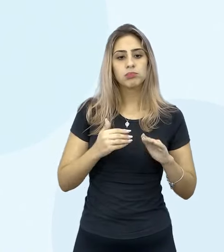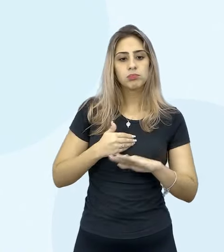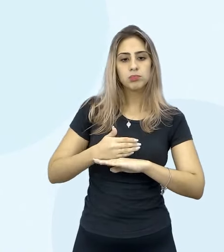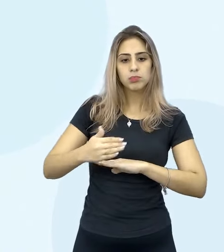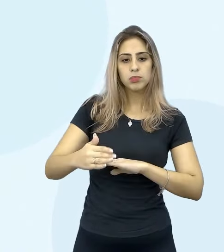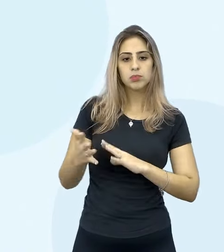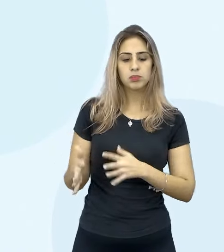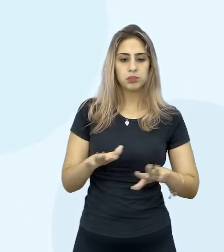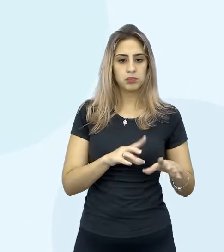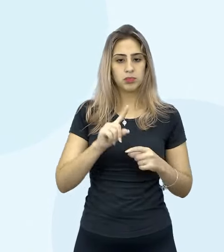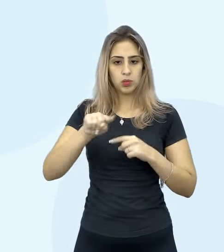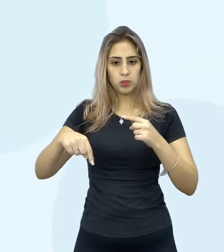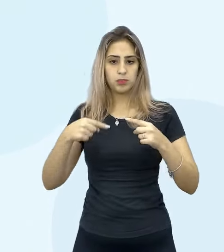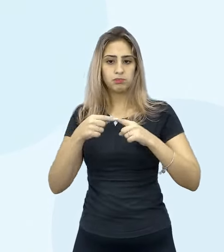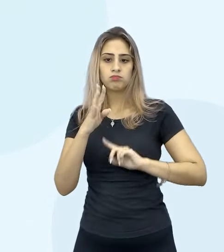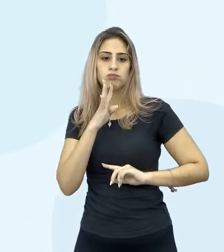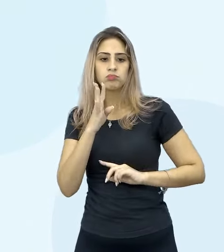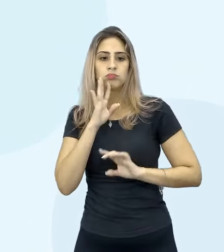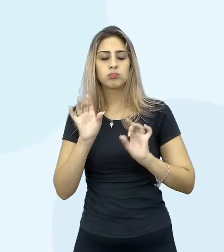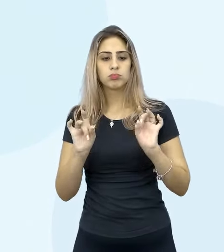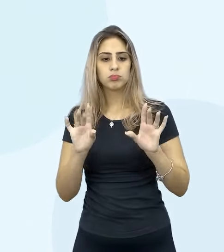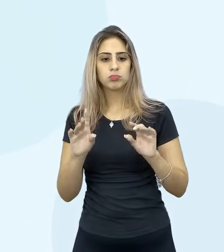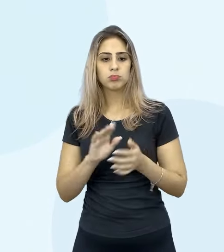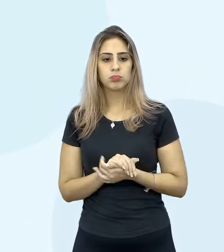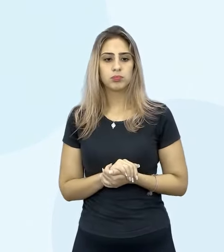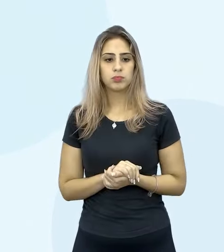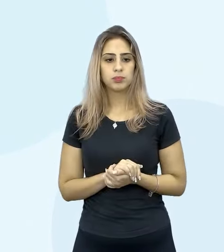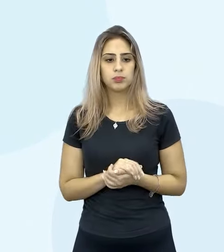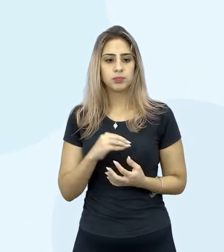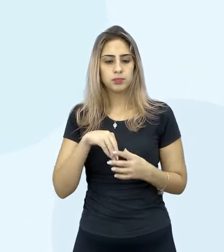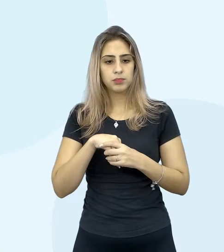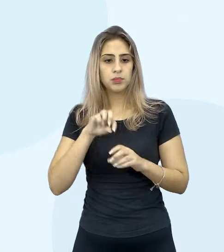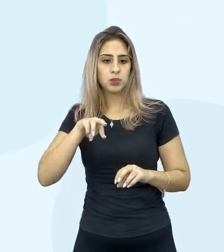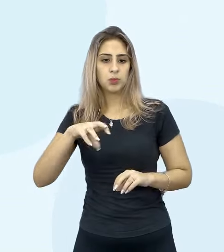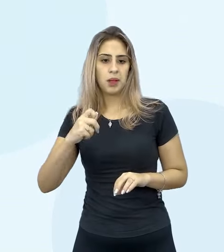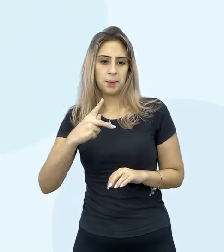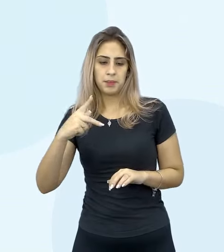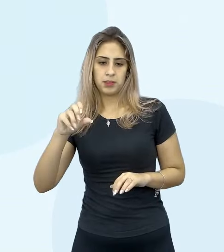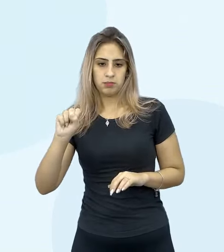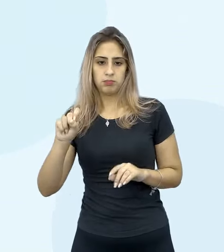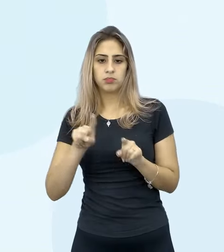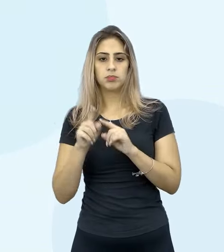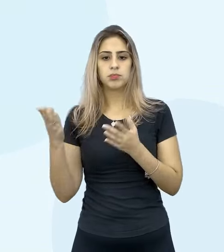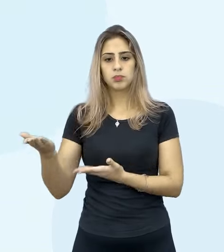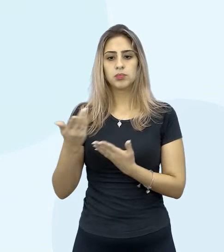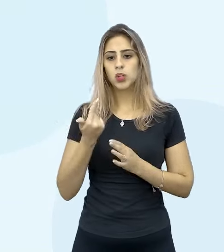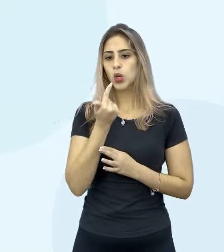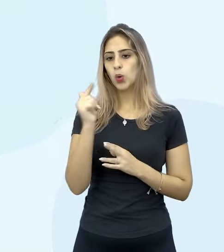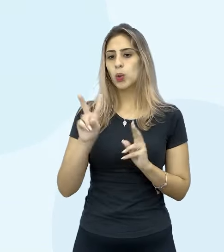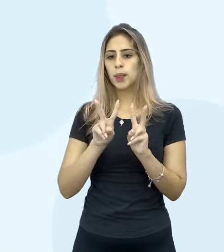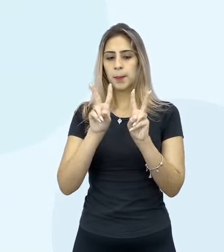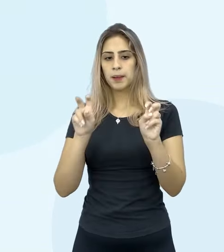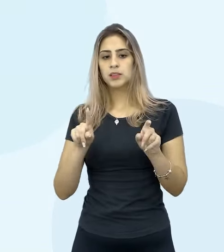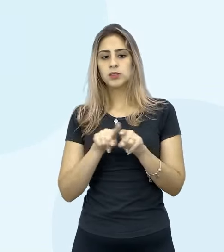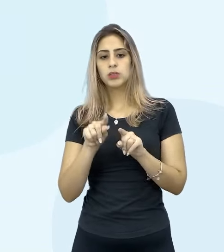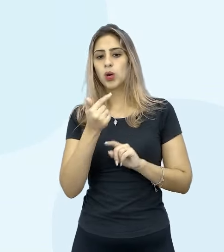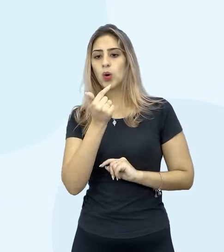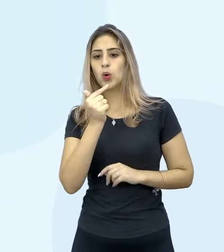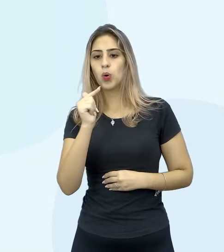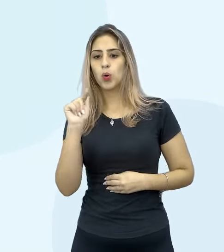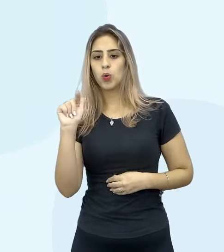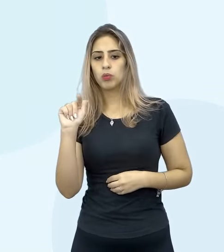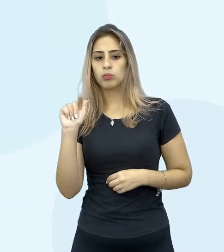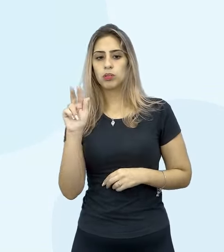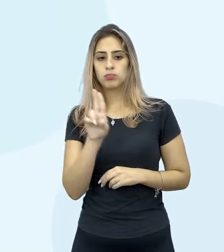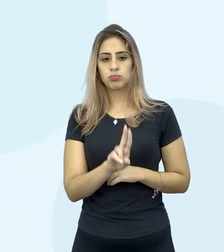da mobilização de objetos de conhecimentos específicos elencados no mapa. Trazendo outra temática ou